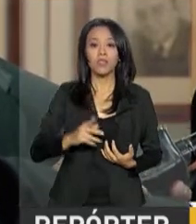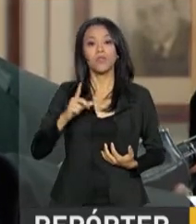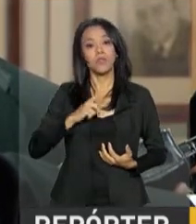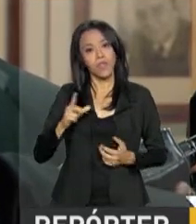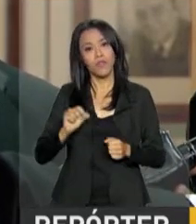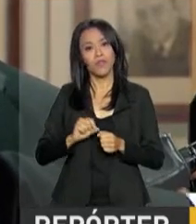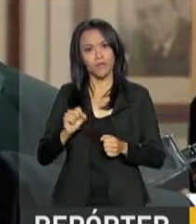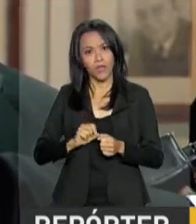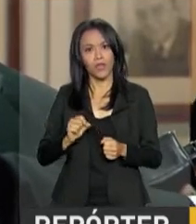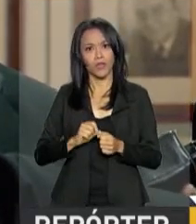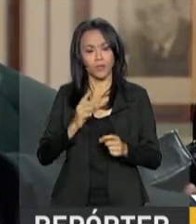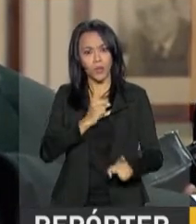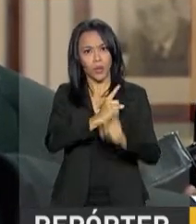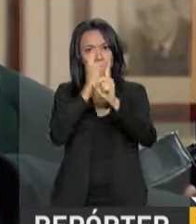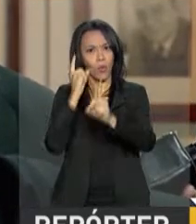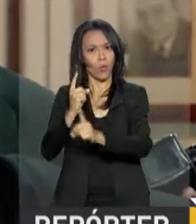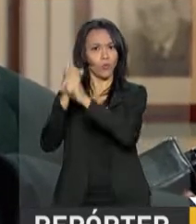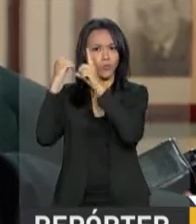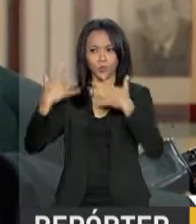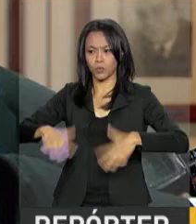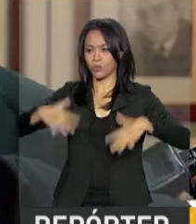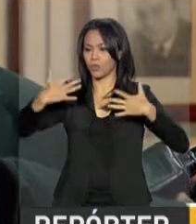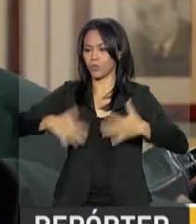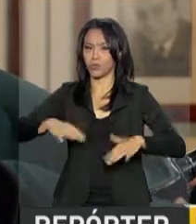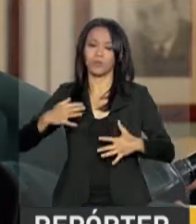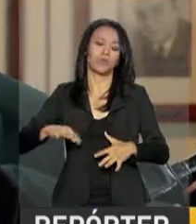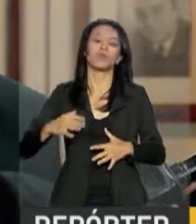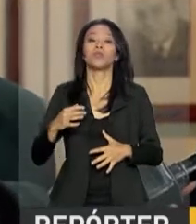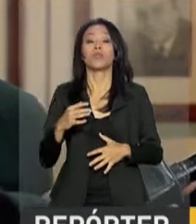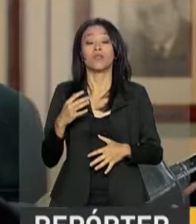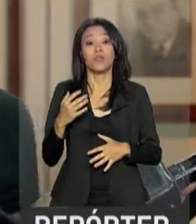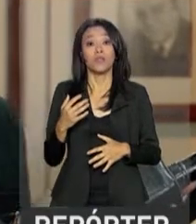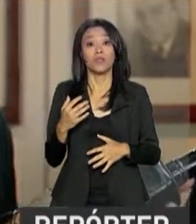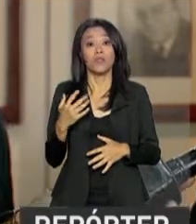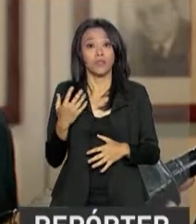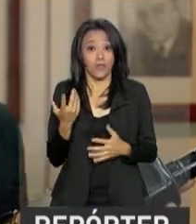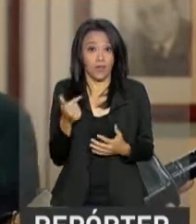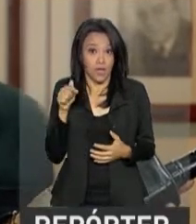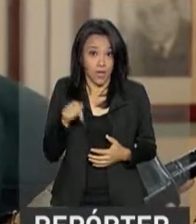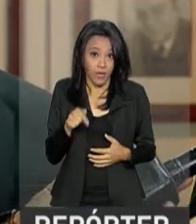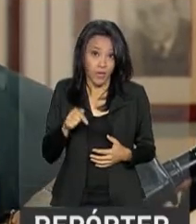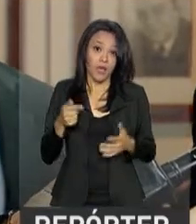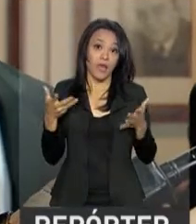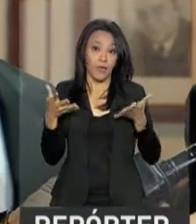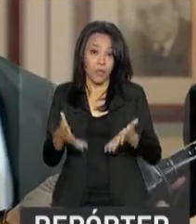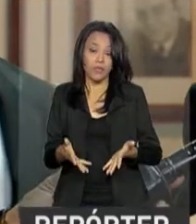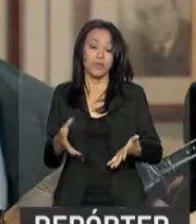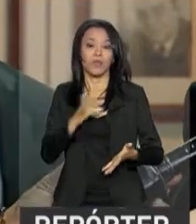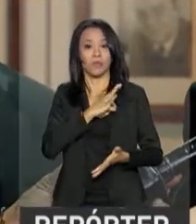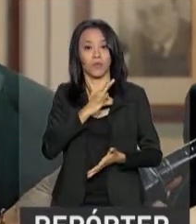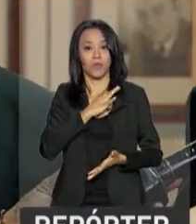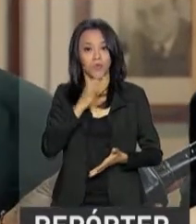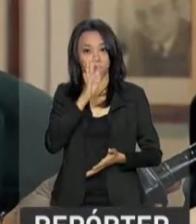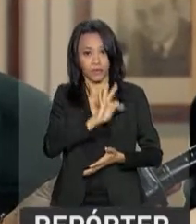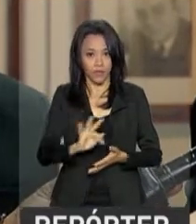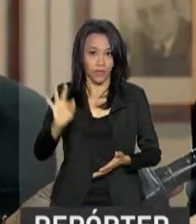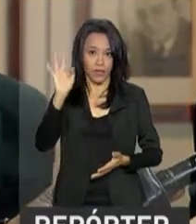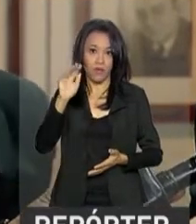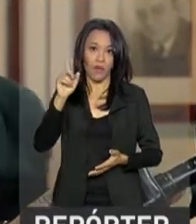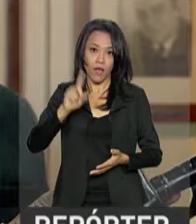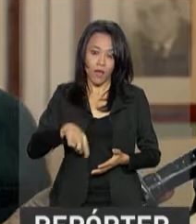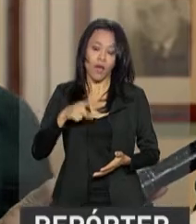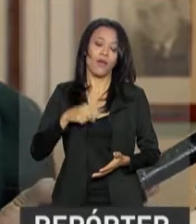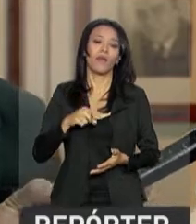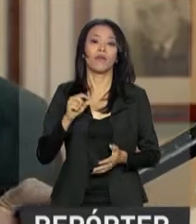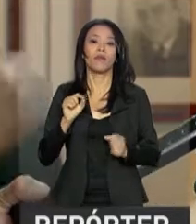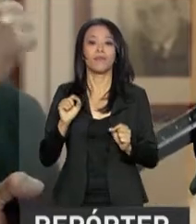tem feito isso bem tem feito isso com sucesso aqui é preciso destacar que a participação da polícia federal o primeiro é uma reciprocidade